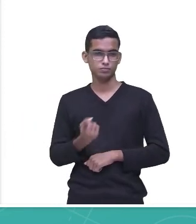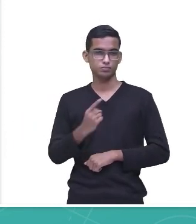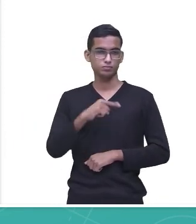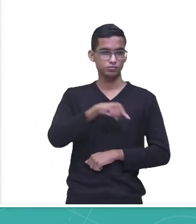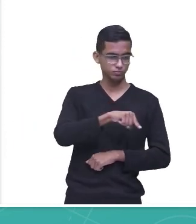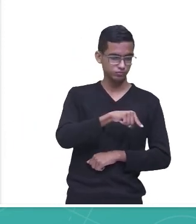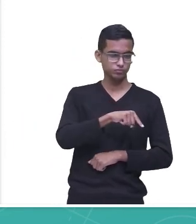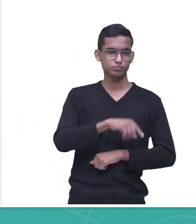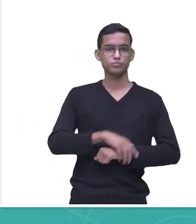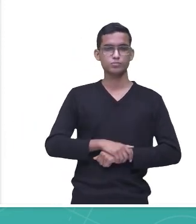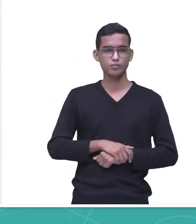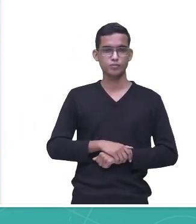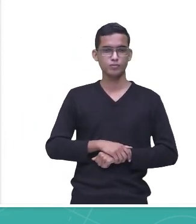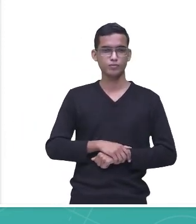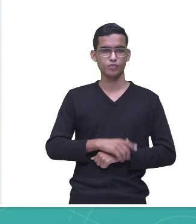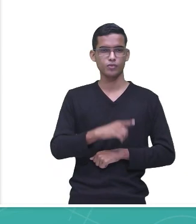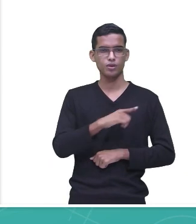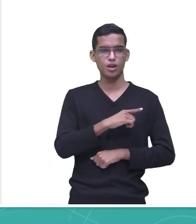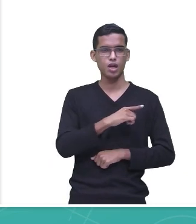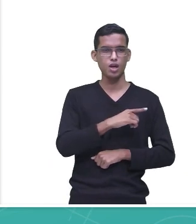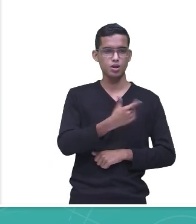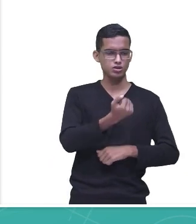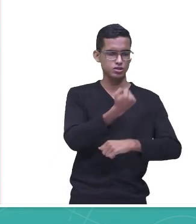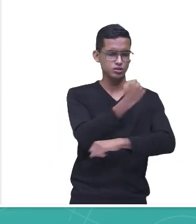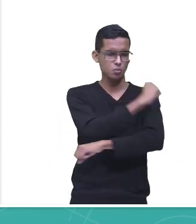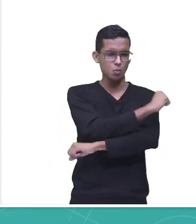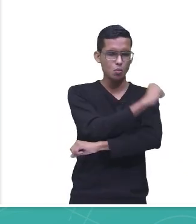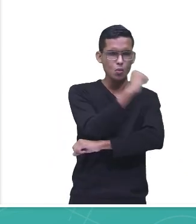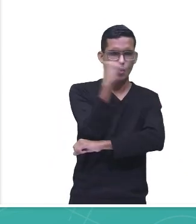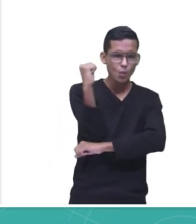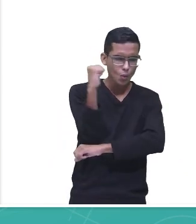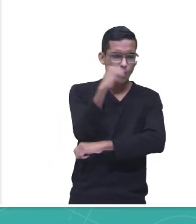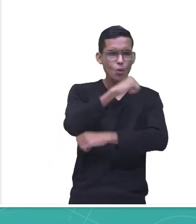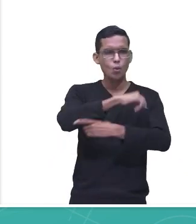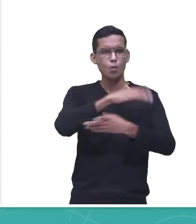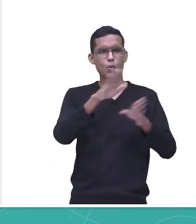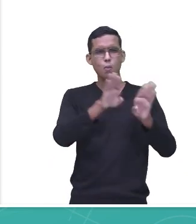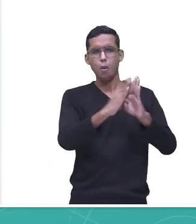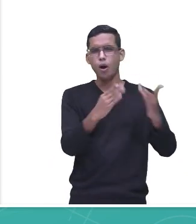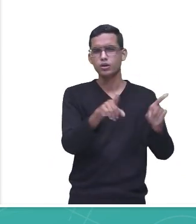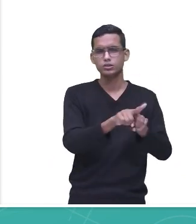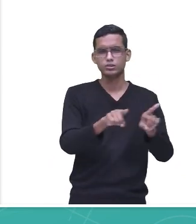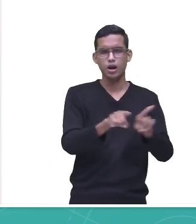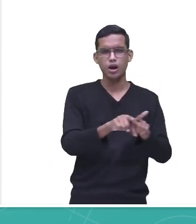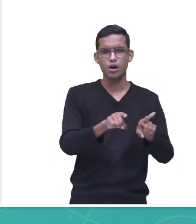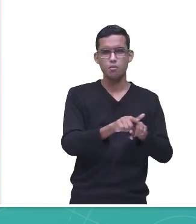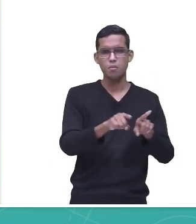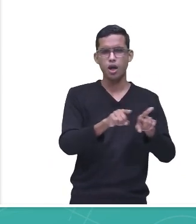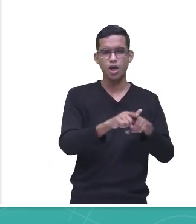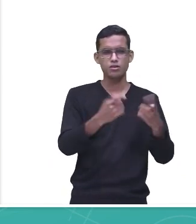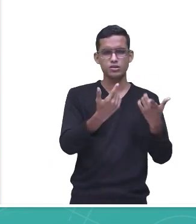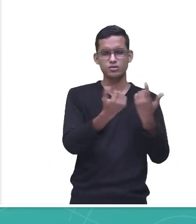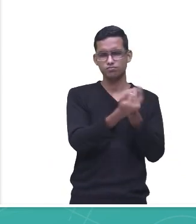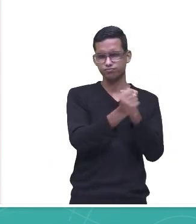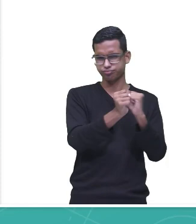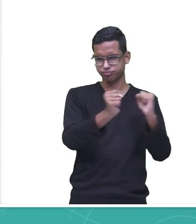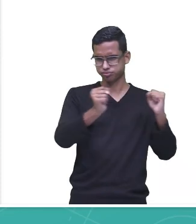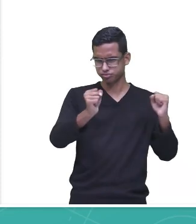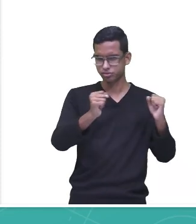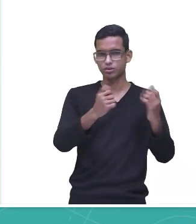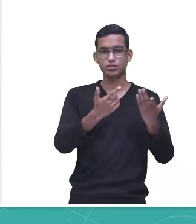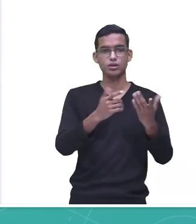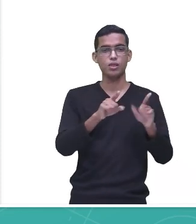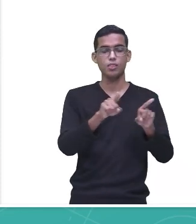gótico era maior número de janelas. No românico eram poucas janelas, as janelas eram muito pequenas, e